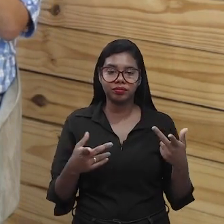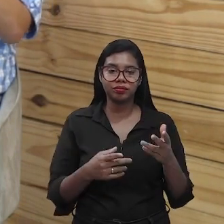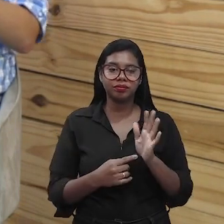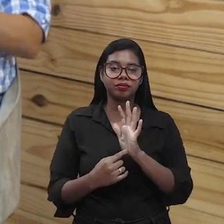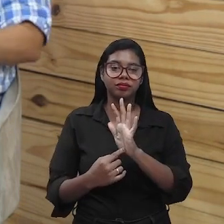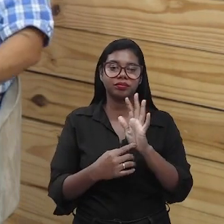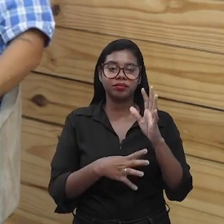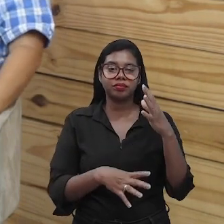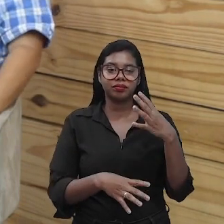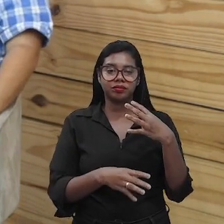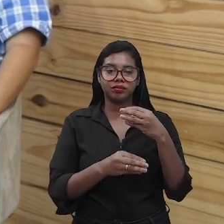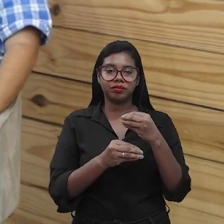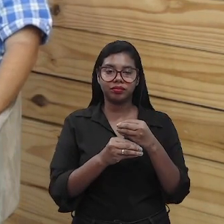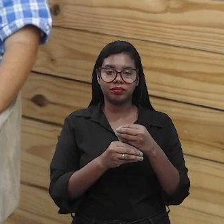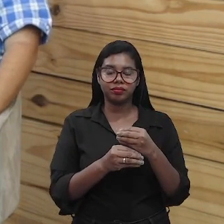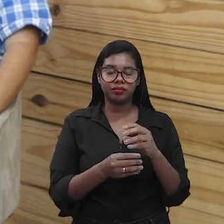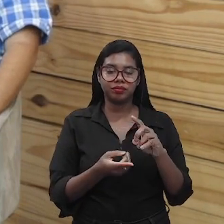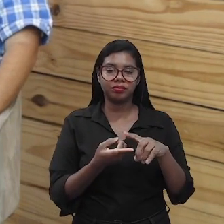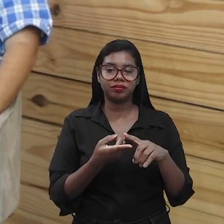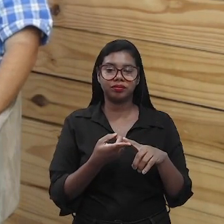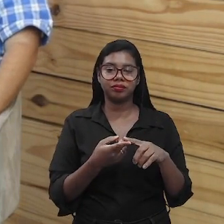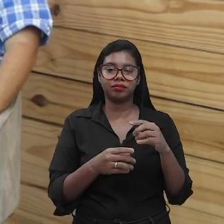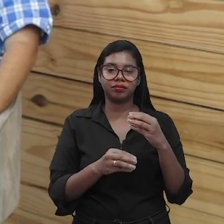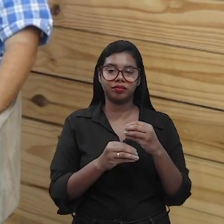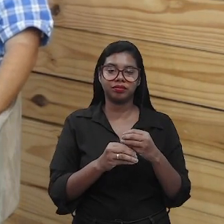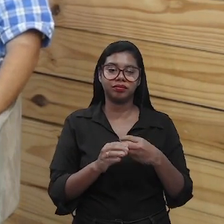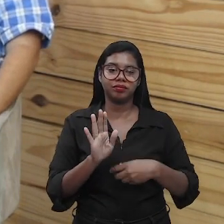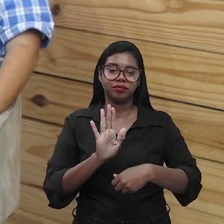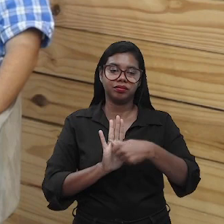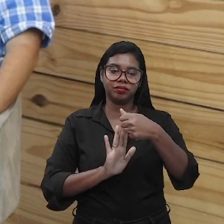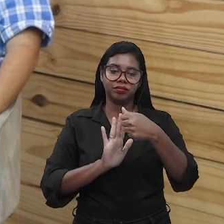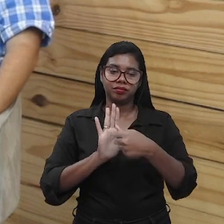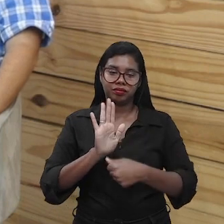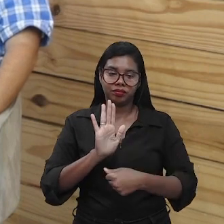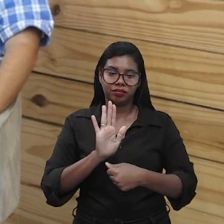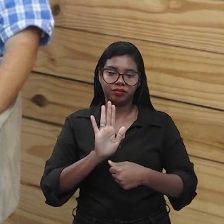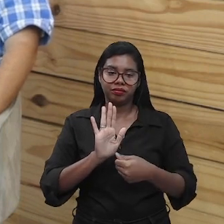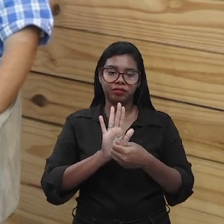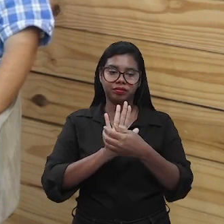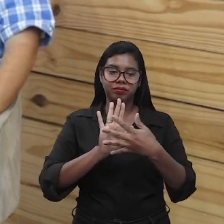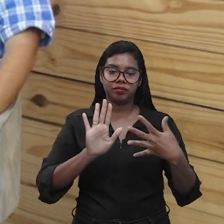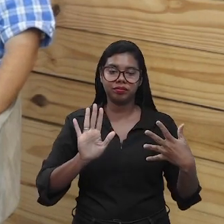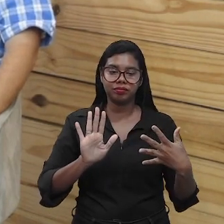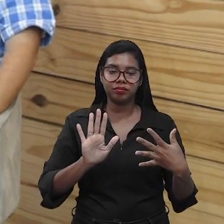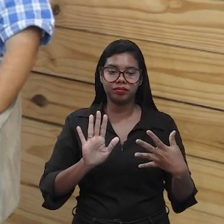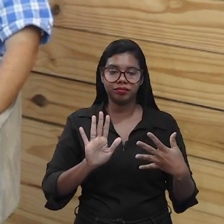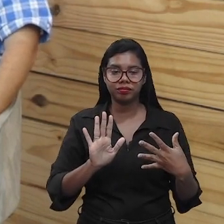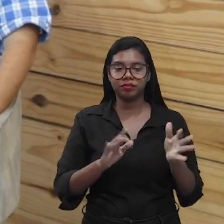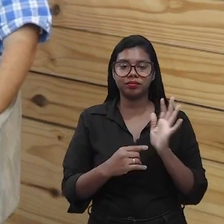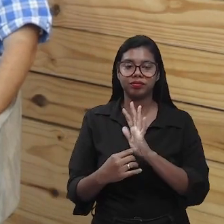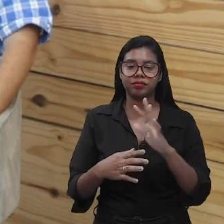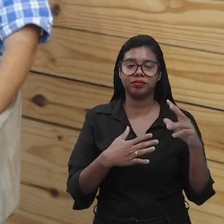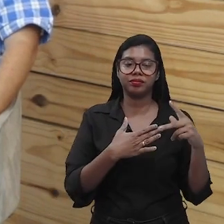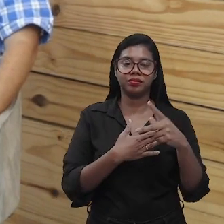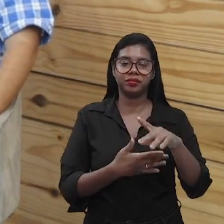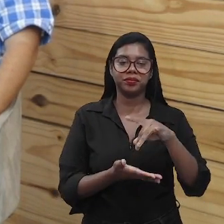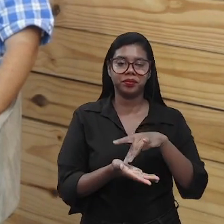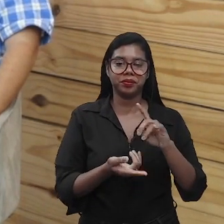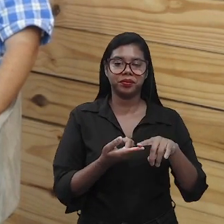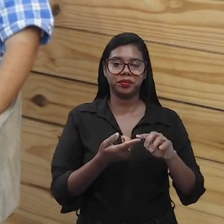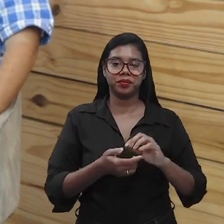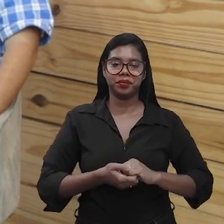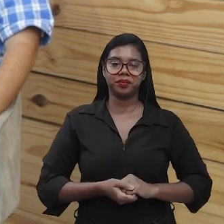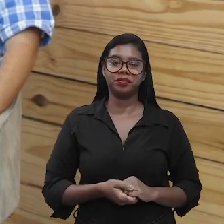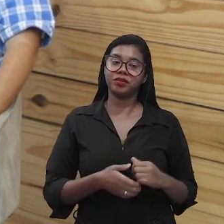e estabelece também um cronograma para que de alguma forma isso seja, tenha alguma constância. É um pouco chato.